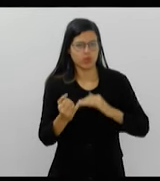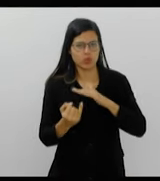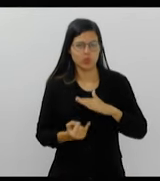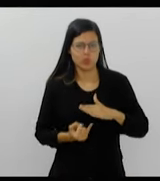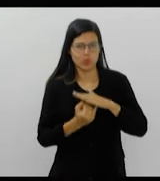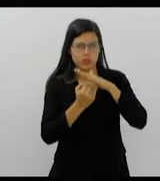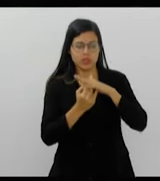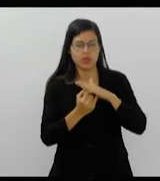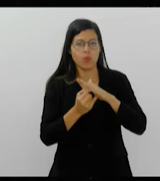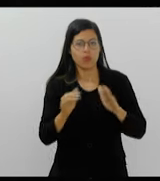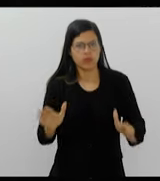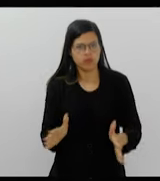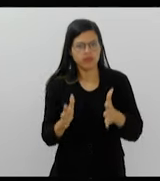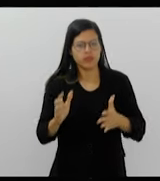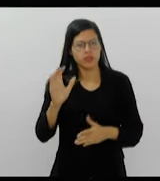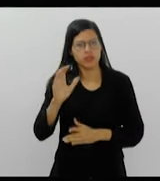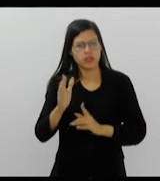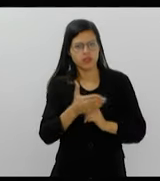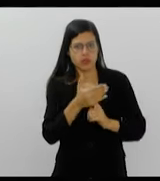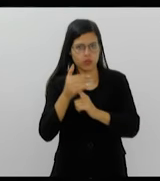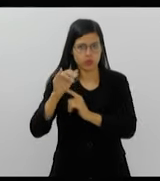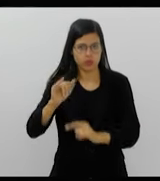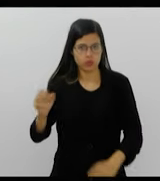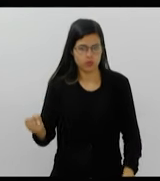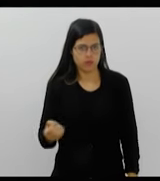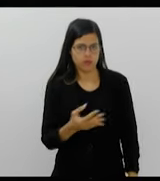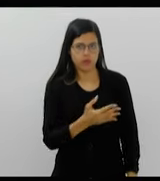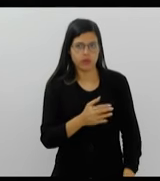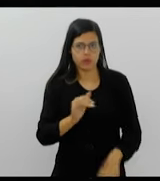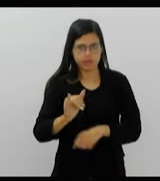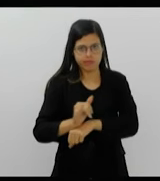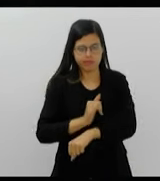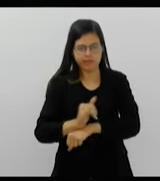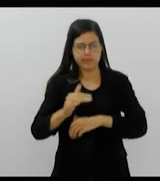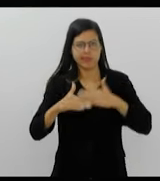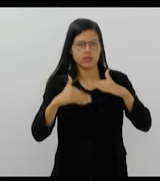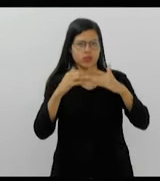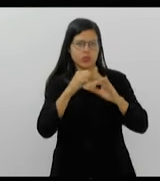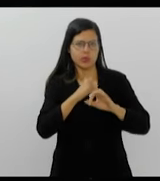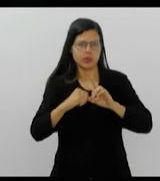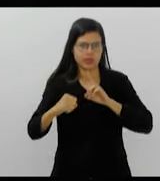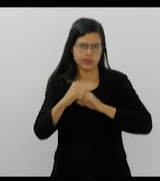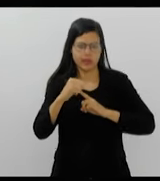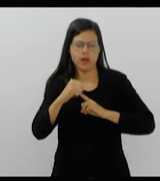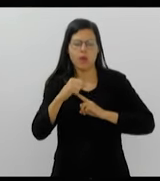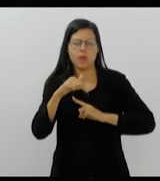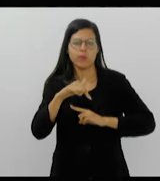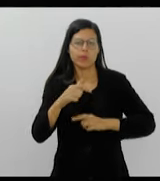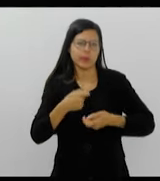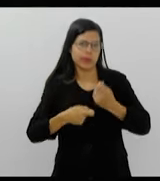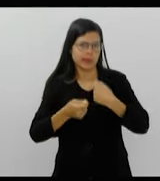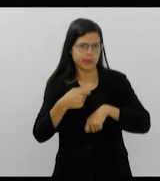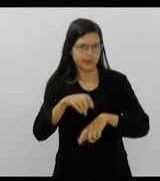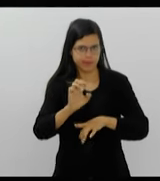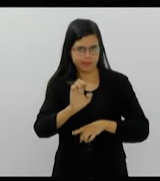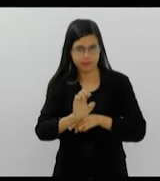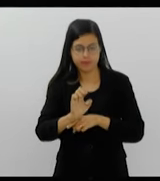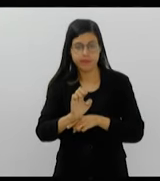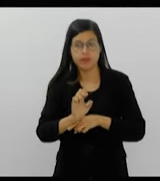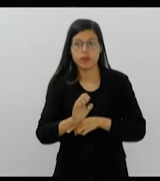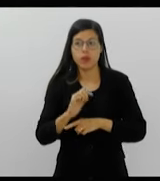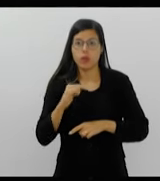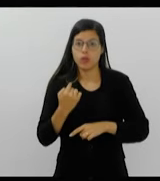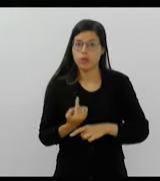ciência, tecnologia e inovação como instrumento de desenvolvimento social e econômico do nosso Estado. Temos a expectativa